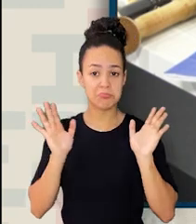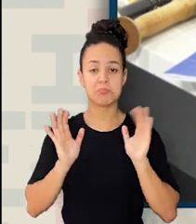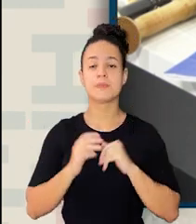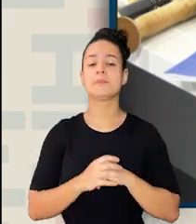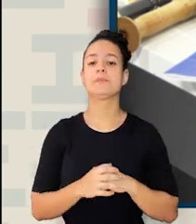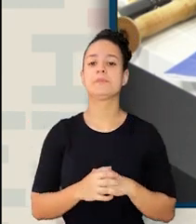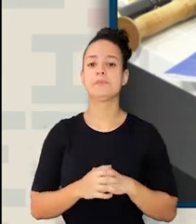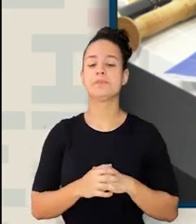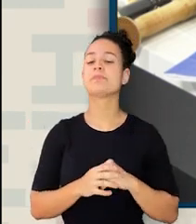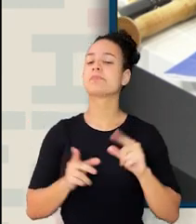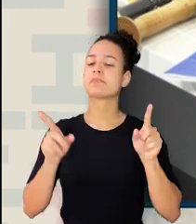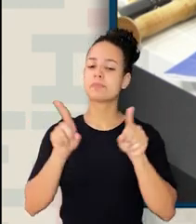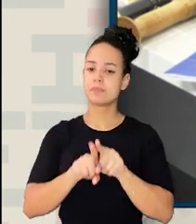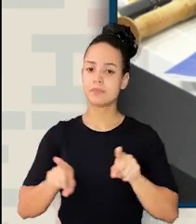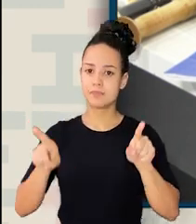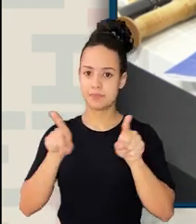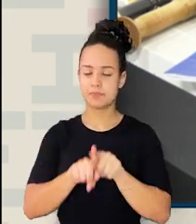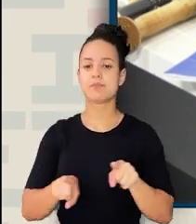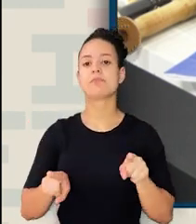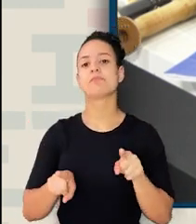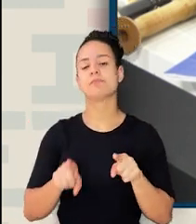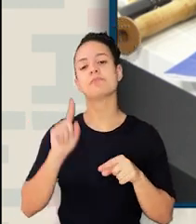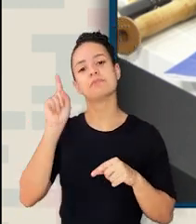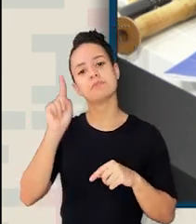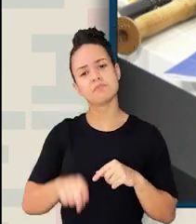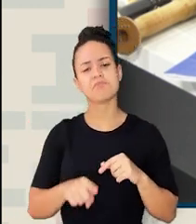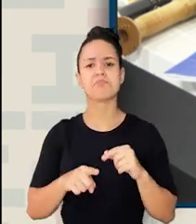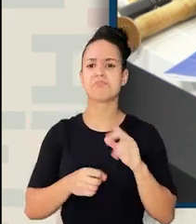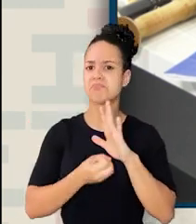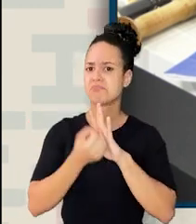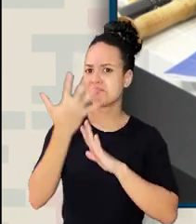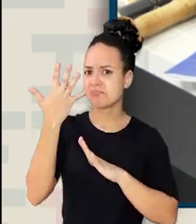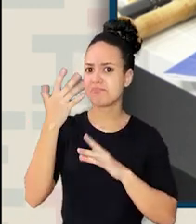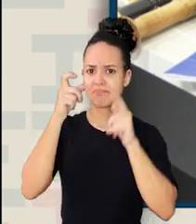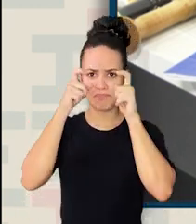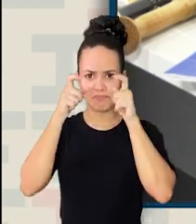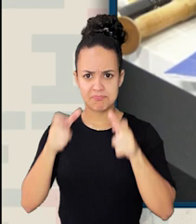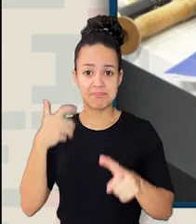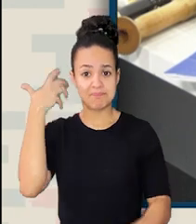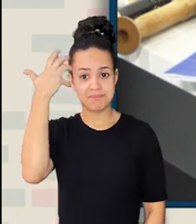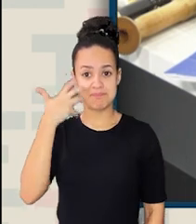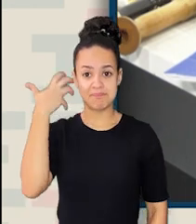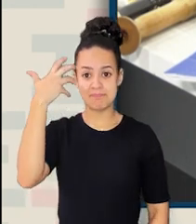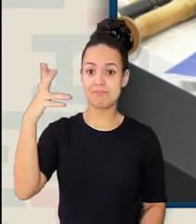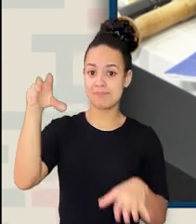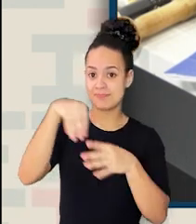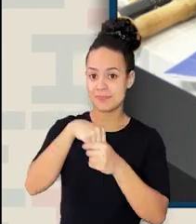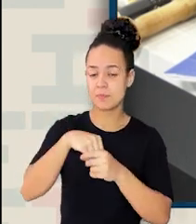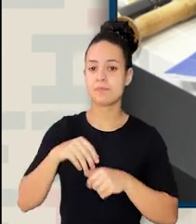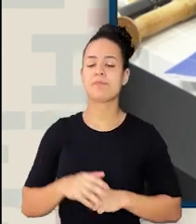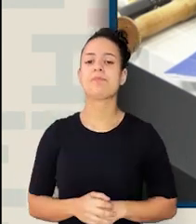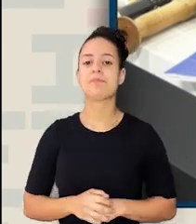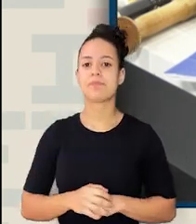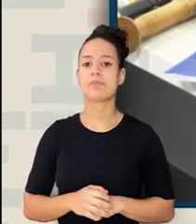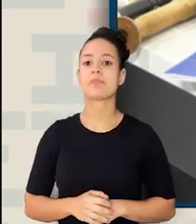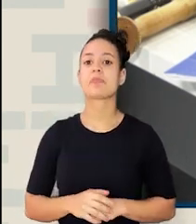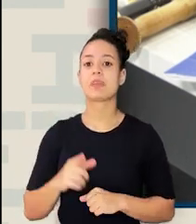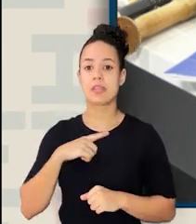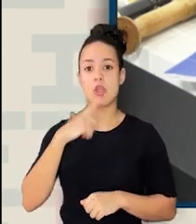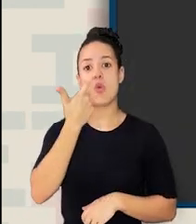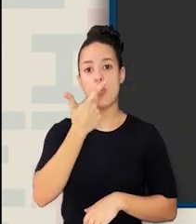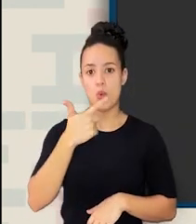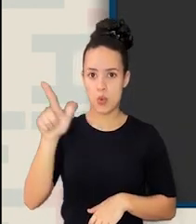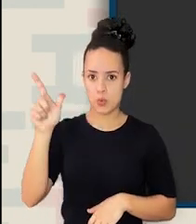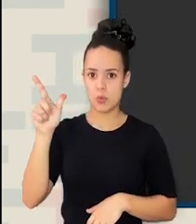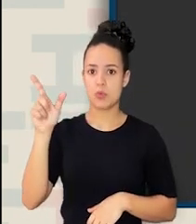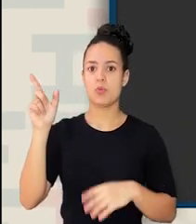e também funciona para muita coisa interessante musicalmente, né? E nós temos a outra